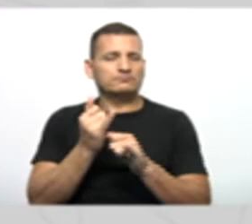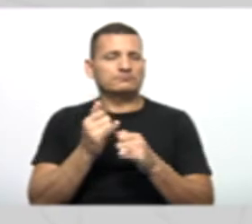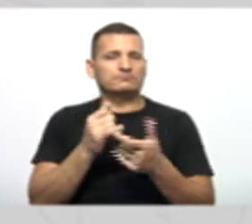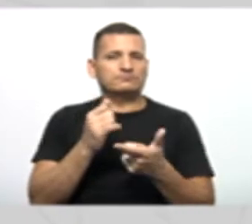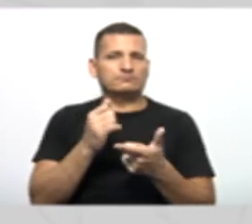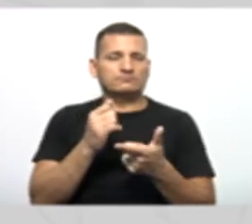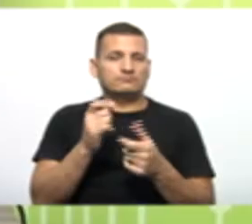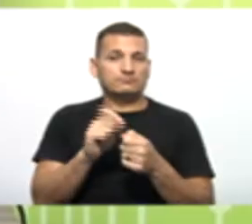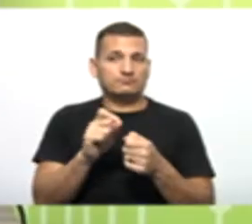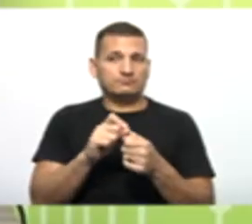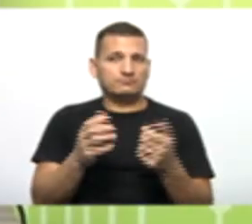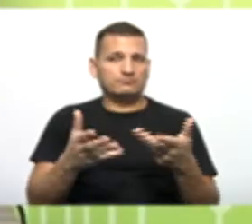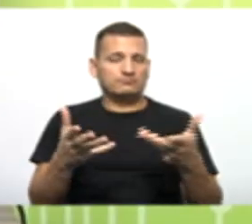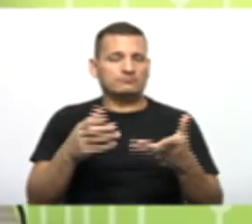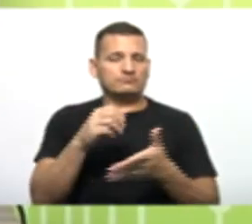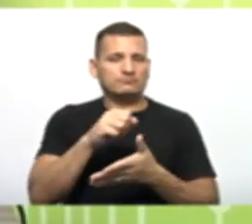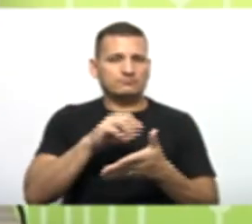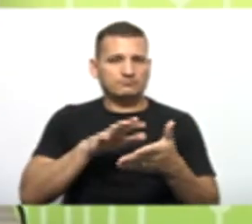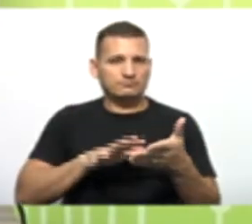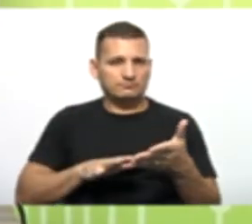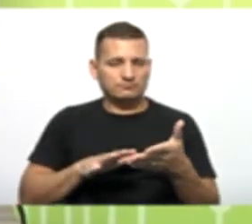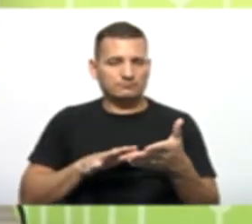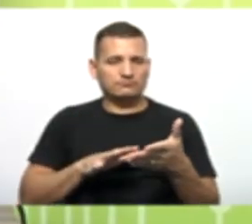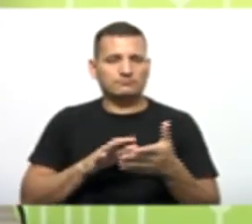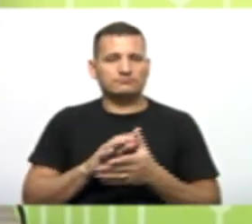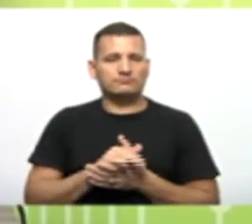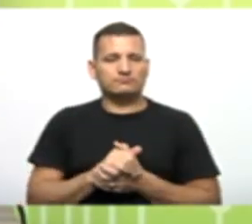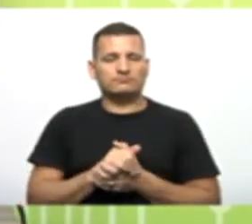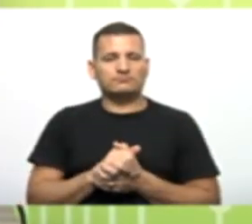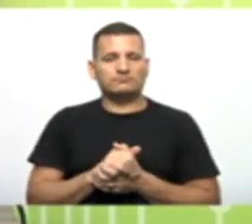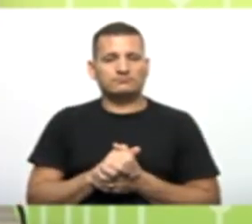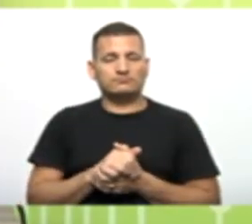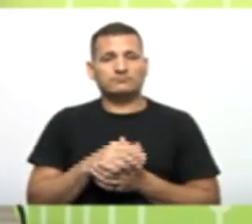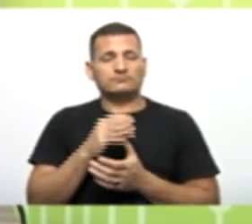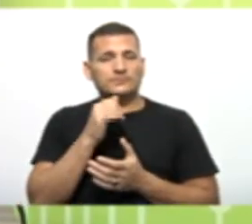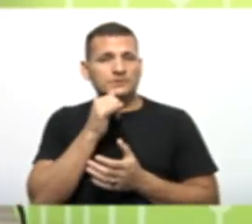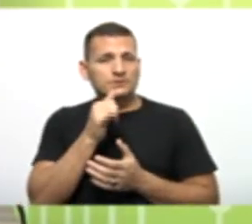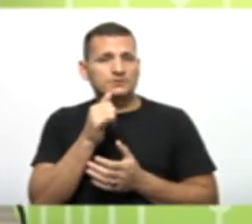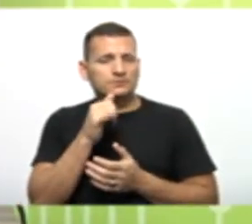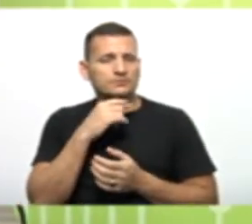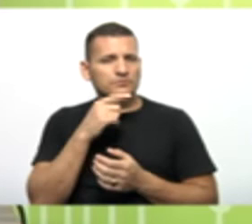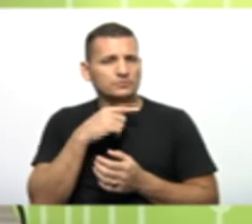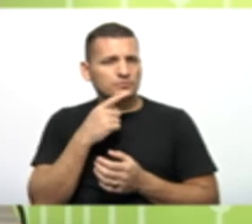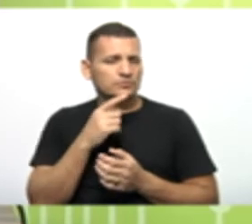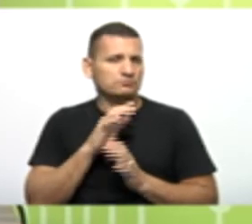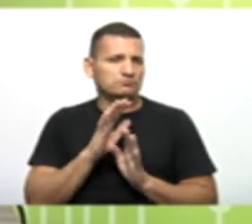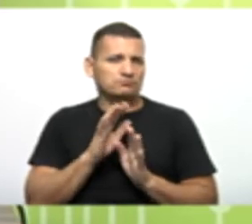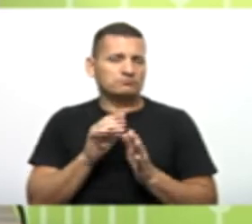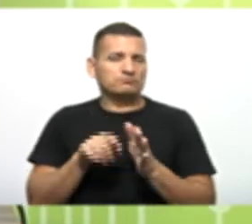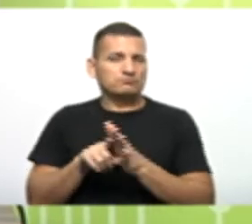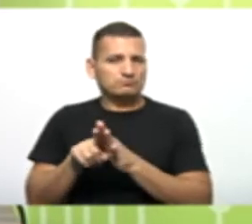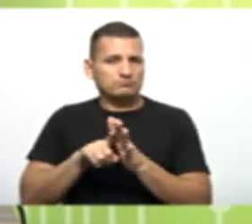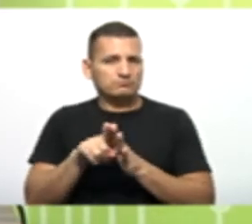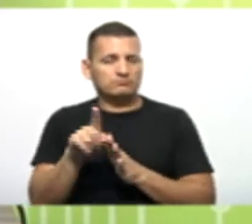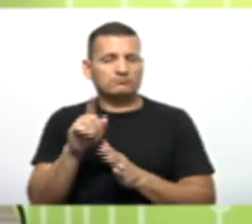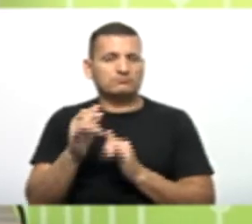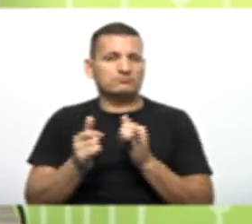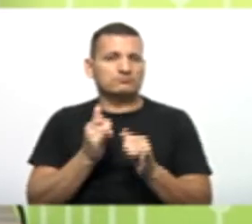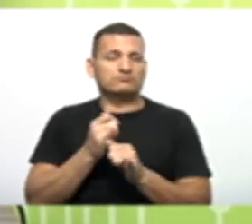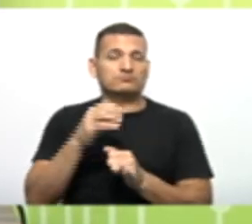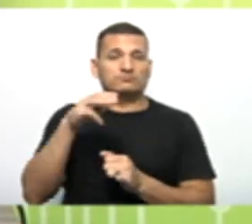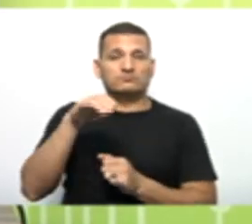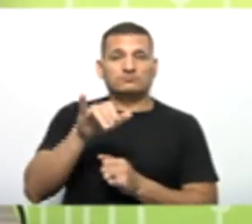a nossa atividade de sala, e sempre que você precisar de alguma coisa, procure na internet. O MySQL tem